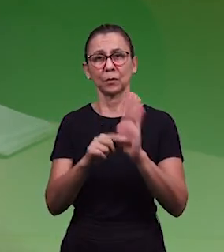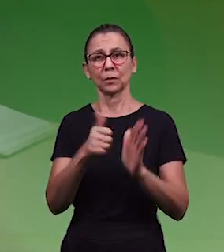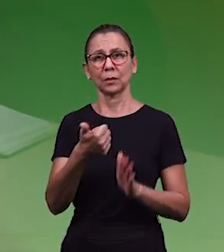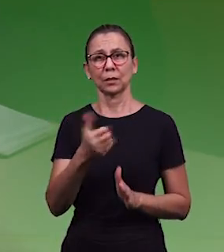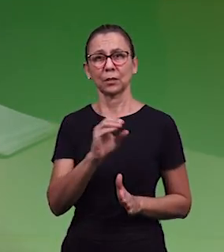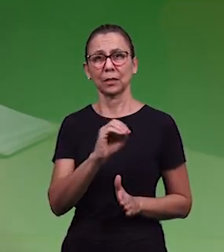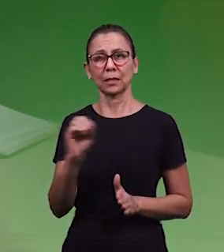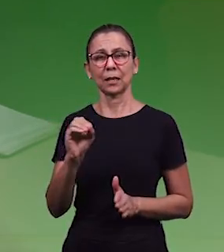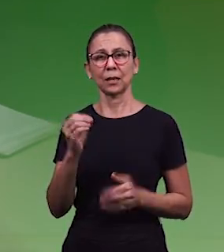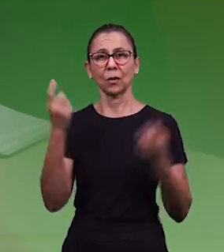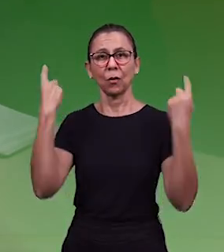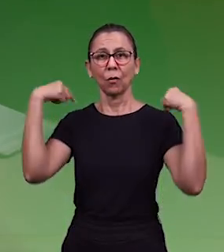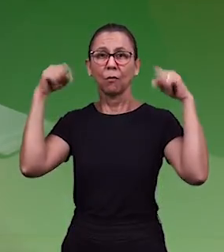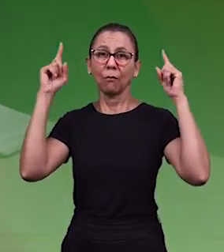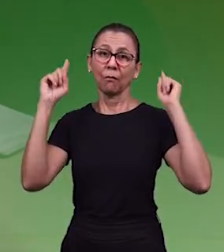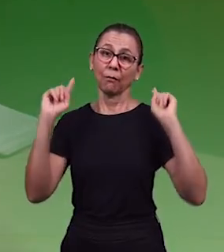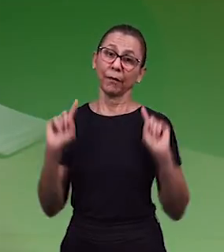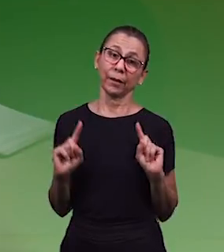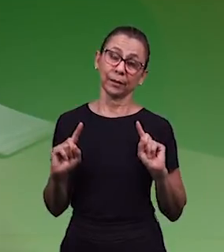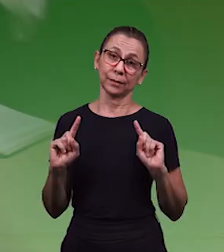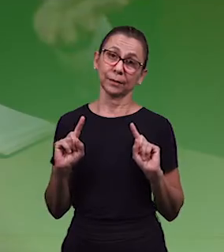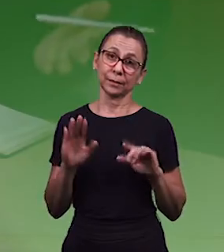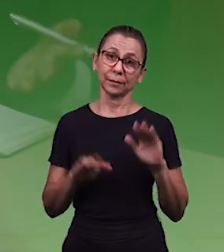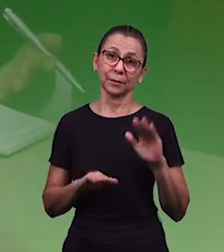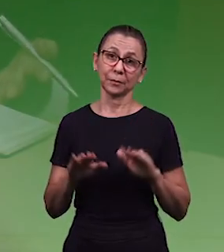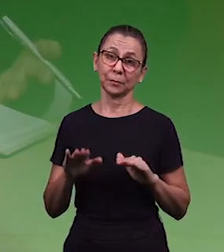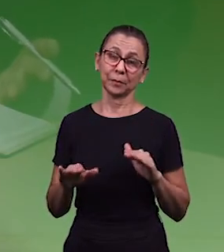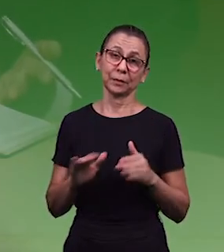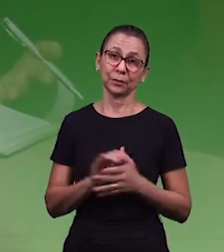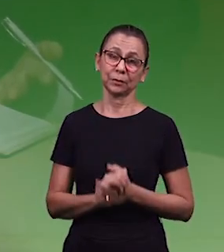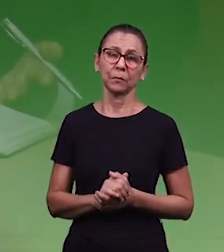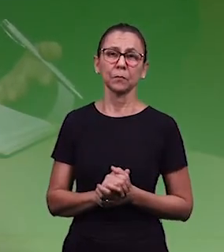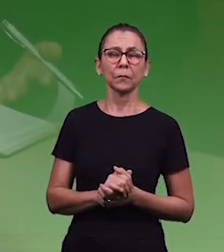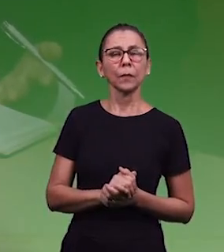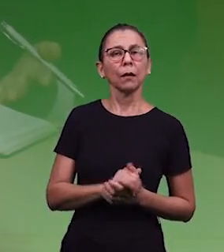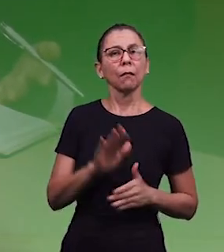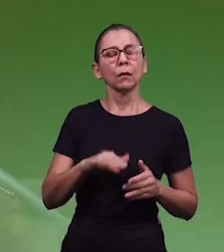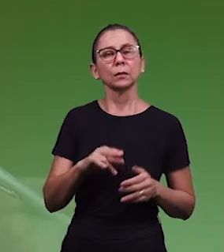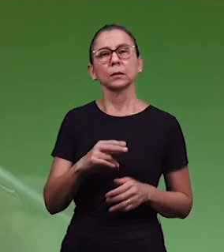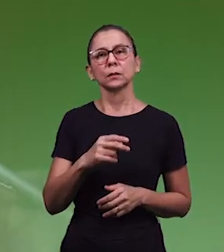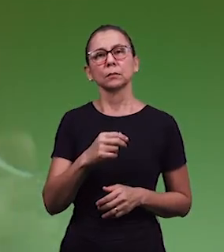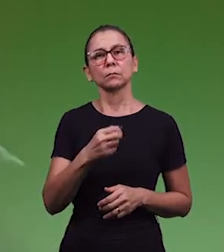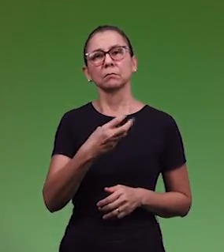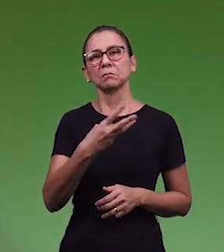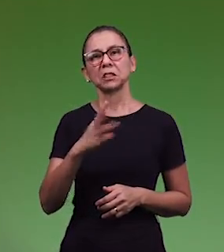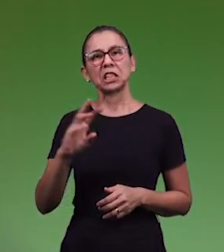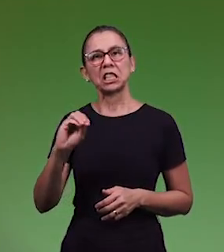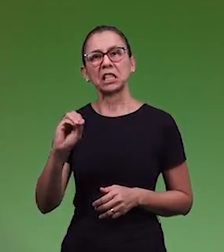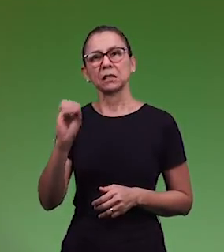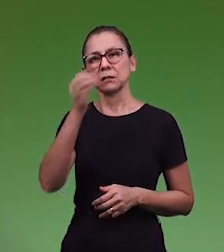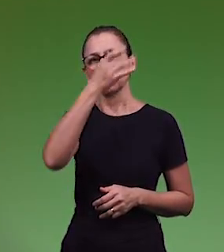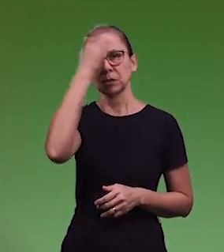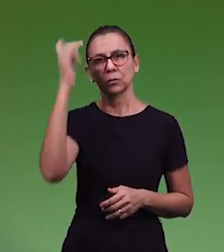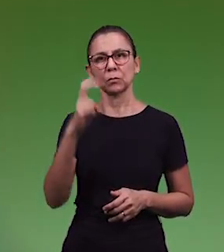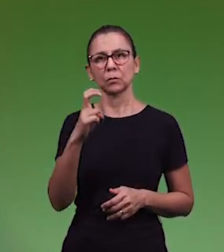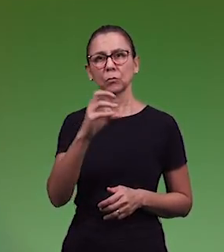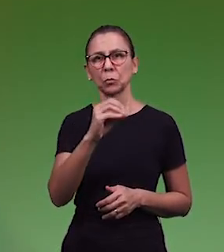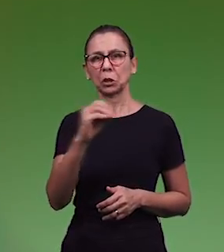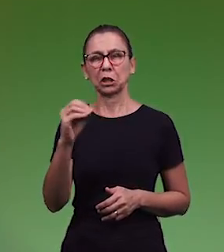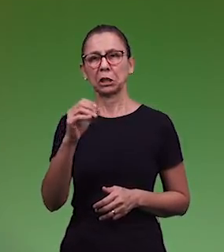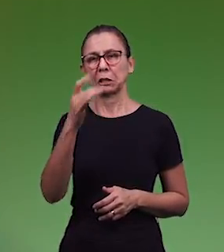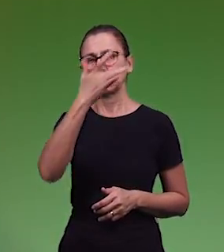crescimento, nós temos igrejas aí com 300, até com 500 membros. E mesmo que fosse os